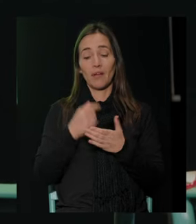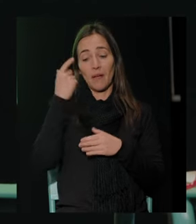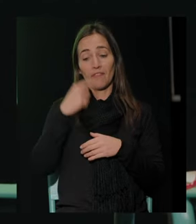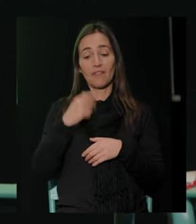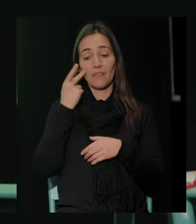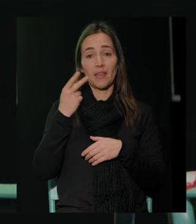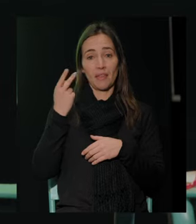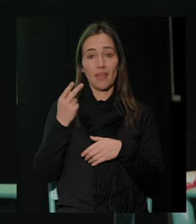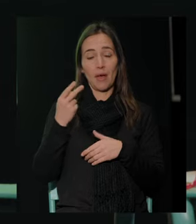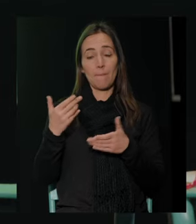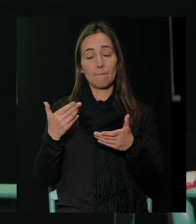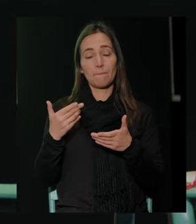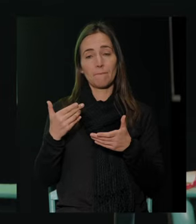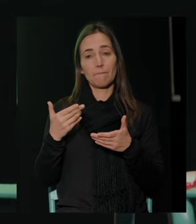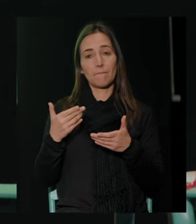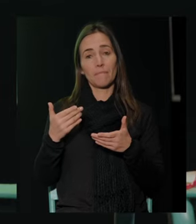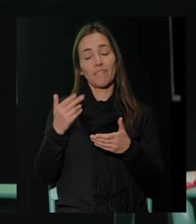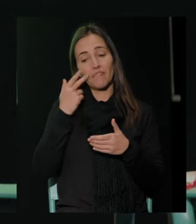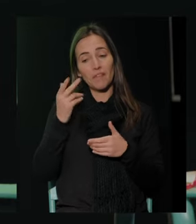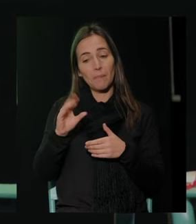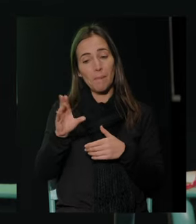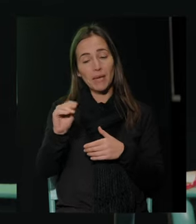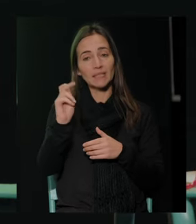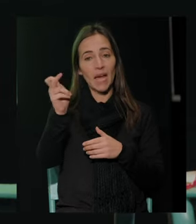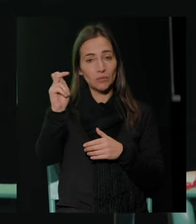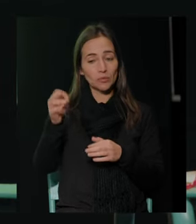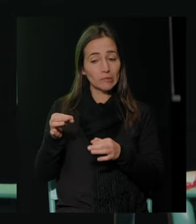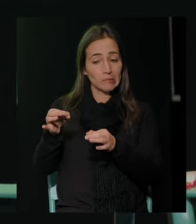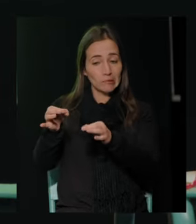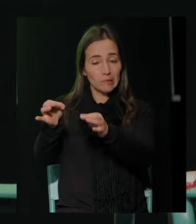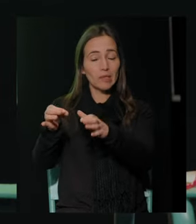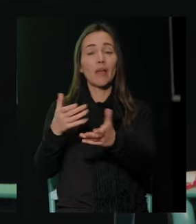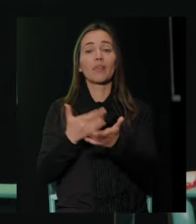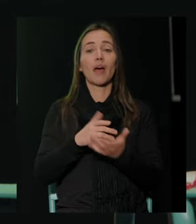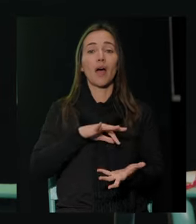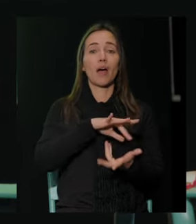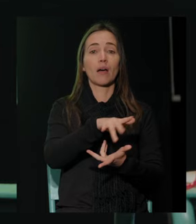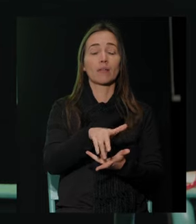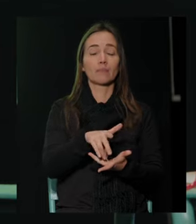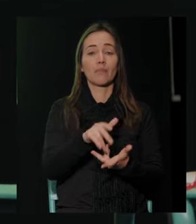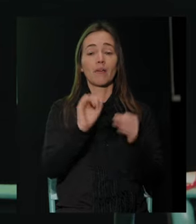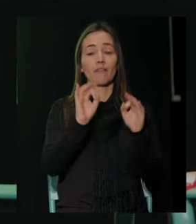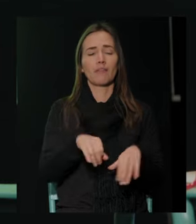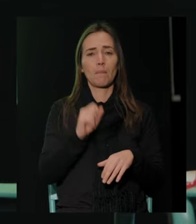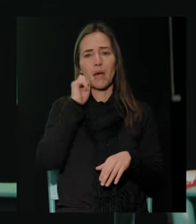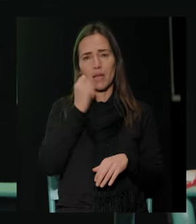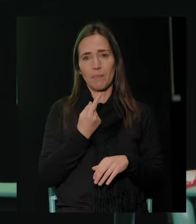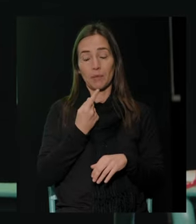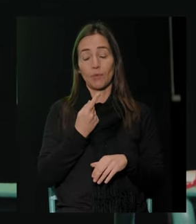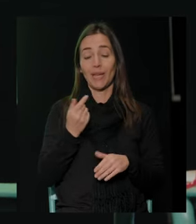humana, acelerou-se, e de forma muito drástica, a finitude planetária. É este equilíbrio